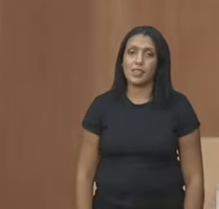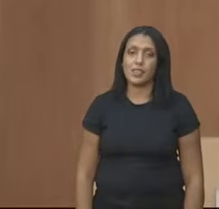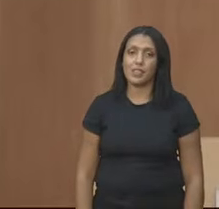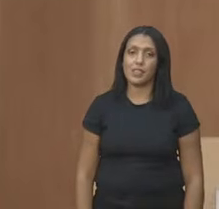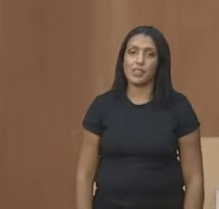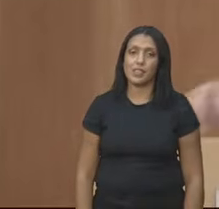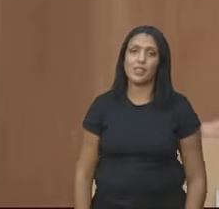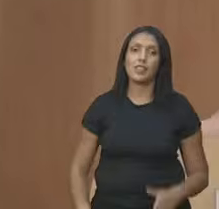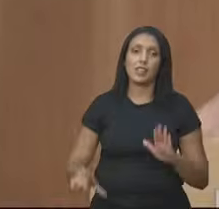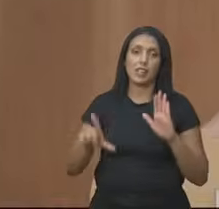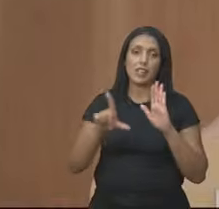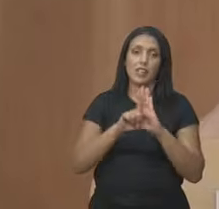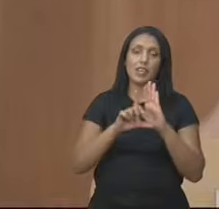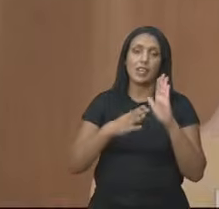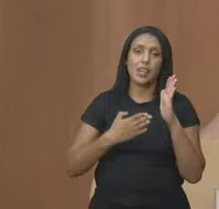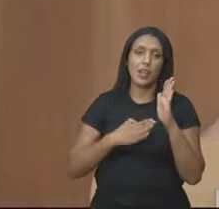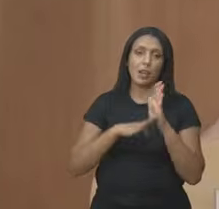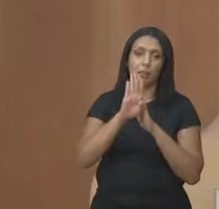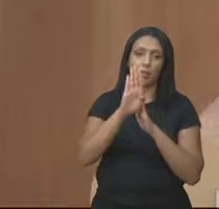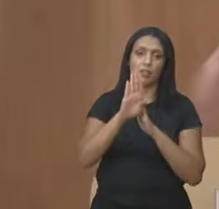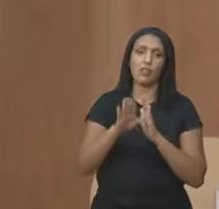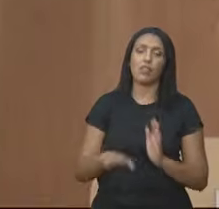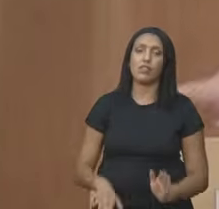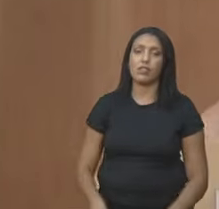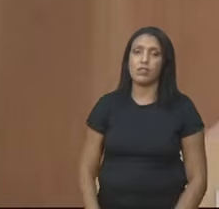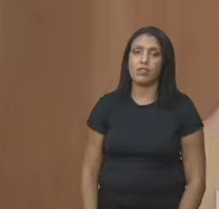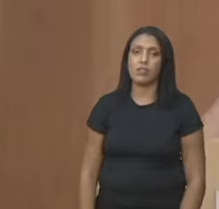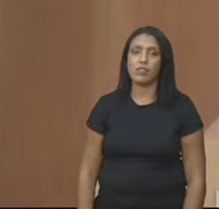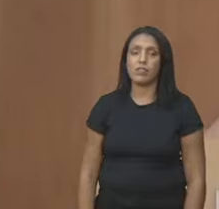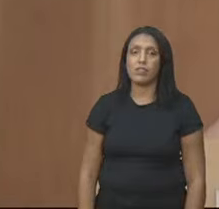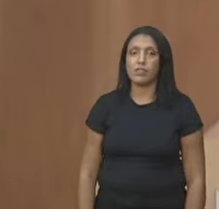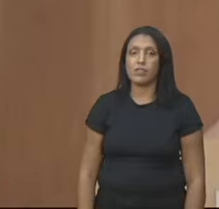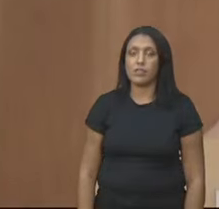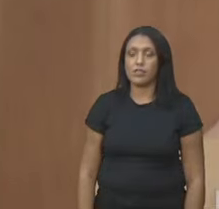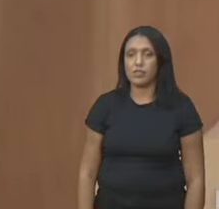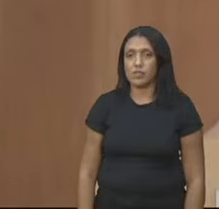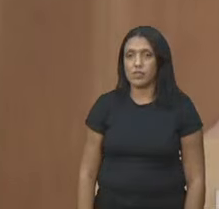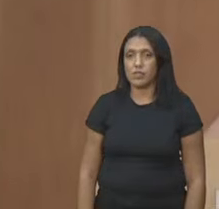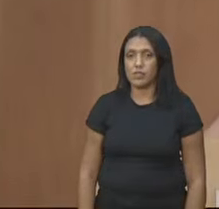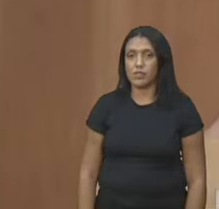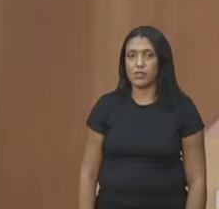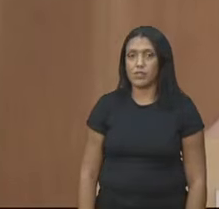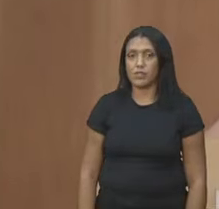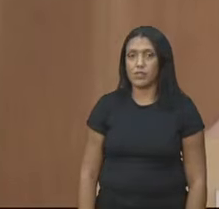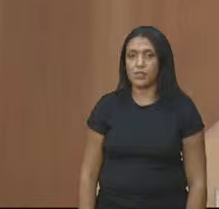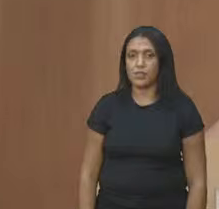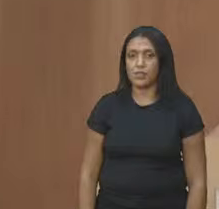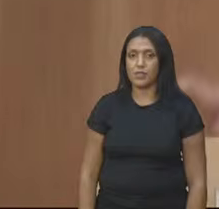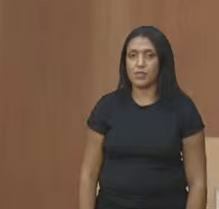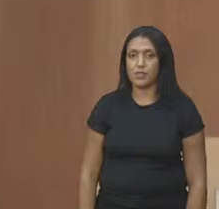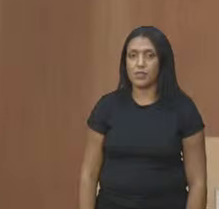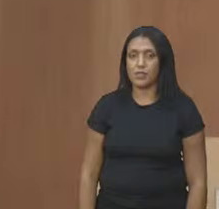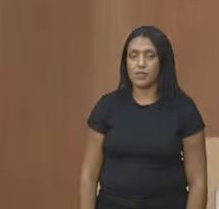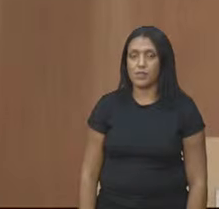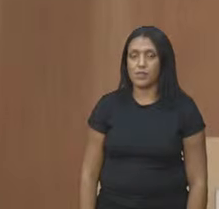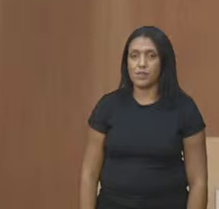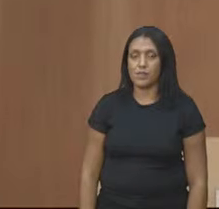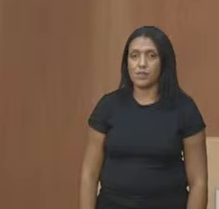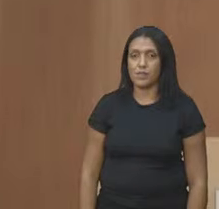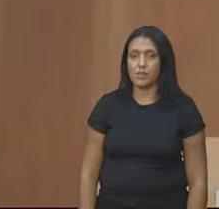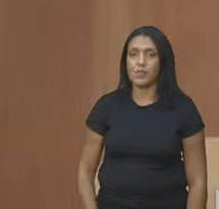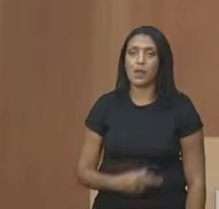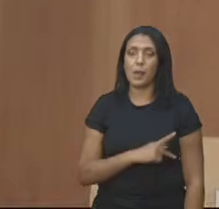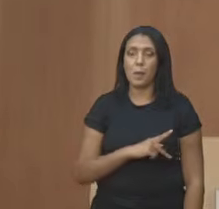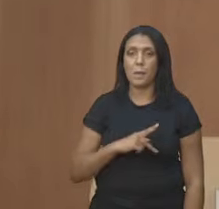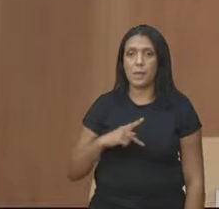aprovada em nível federal, pela Câmara dos Deputados e sancionada pelo presidente da República. Inclusive, ambas as leis